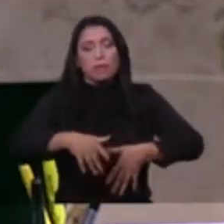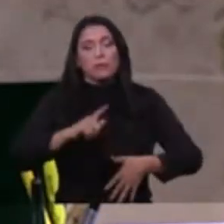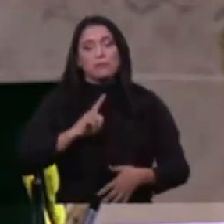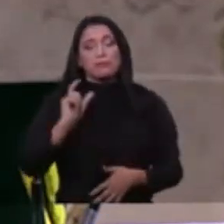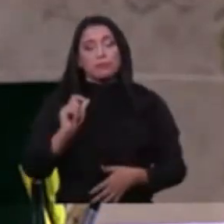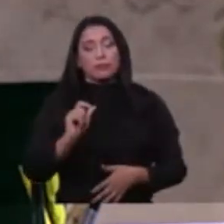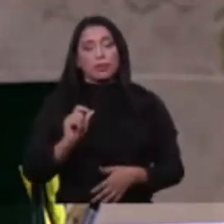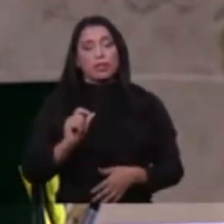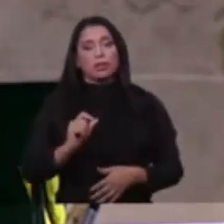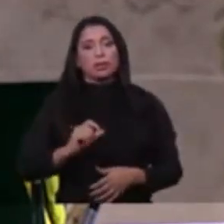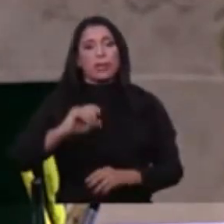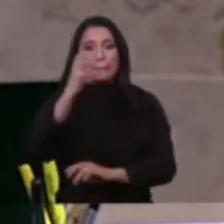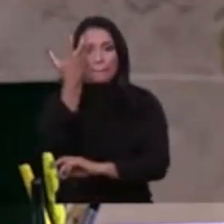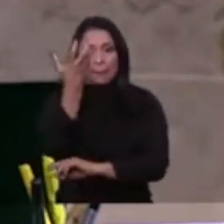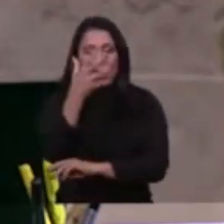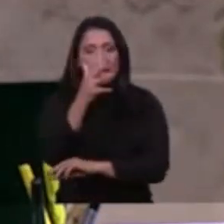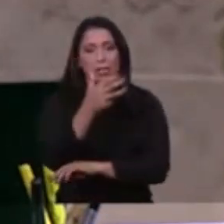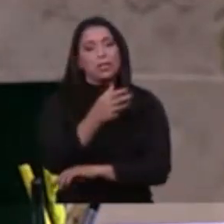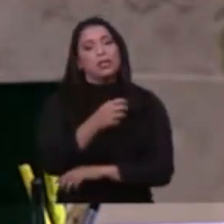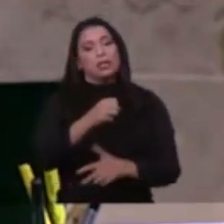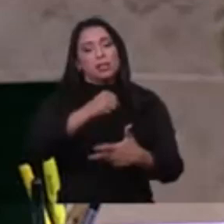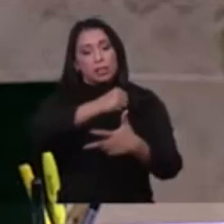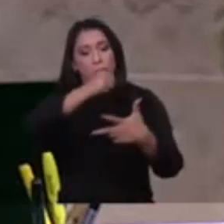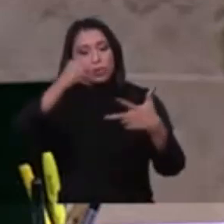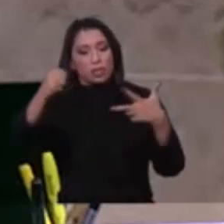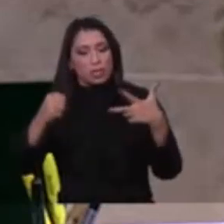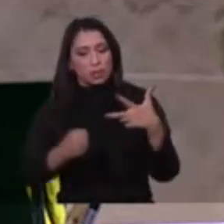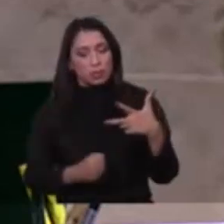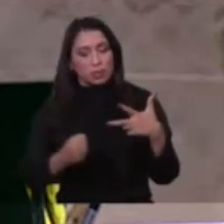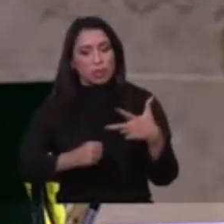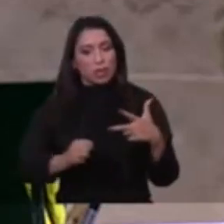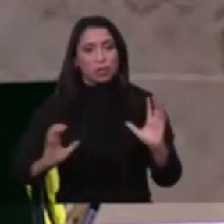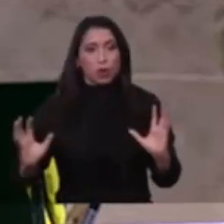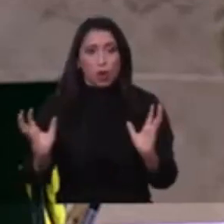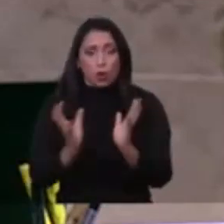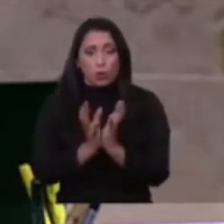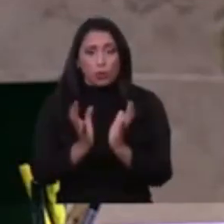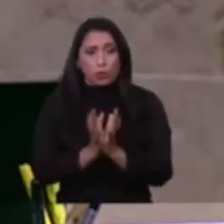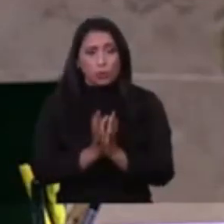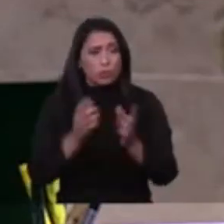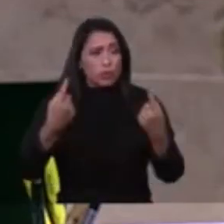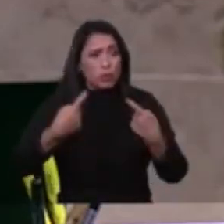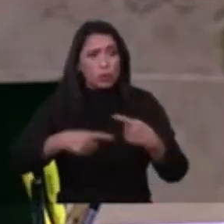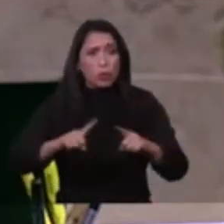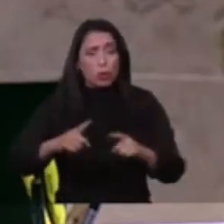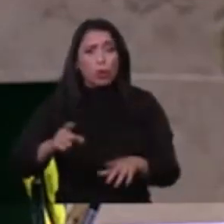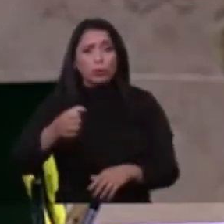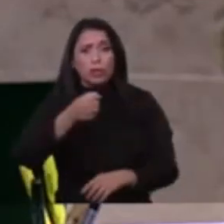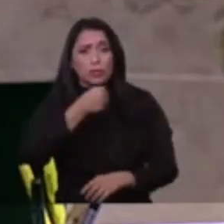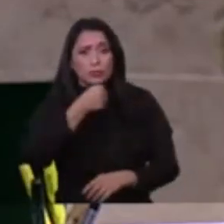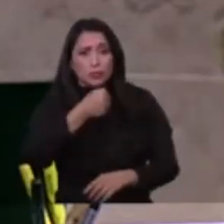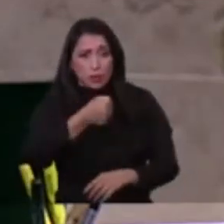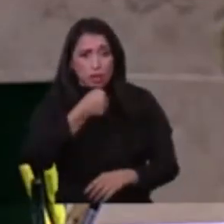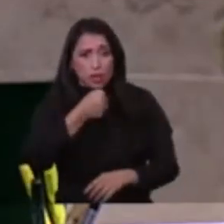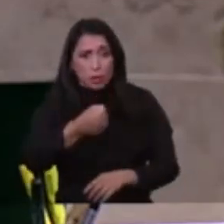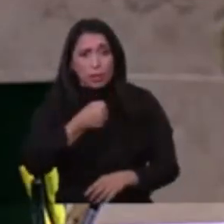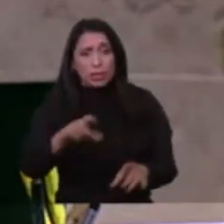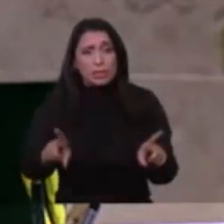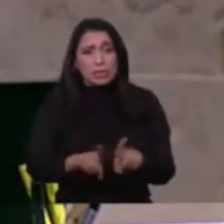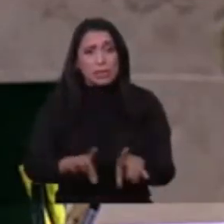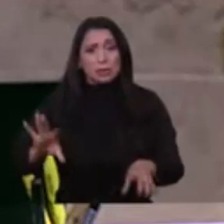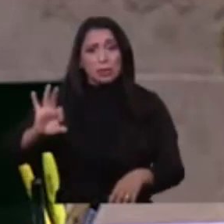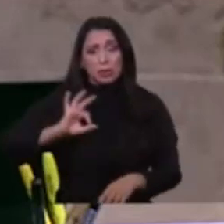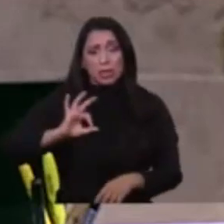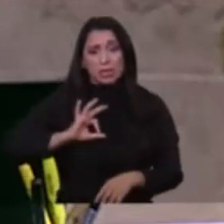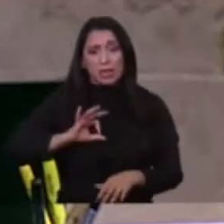Já na Praça dos Três Poderes, a turba ameaçou e agrediu fisicamente policiais e jornalistas, bem como se dividiu